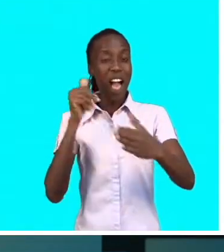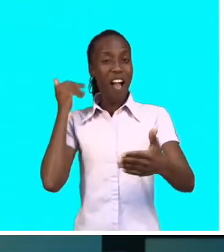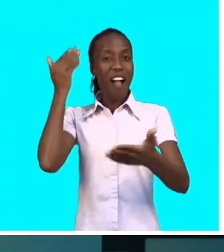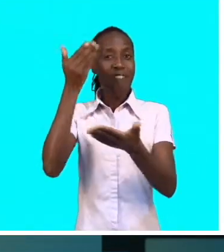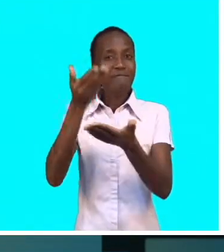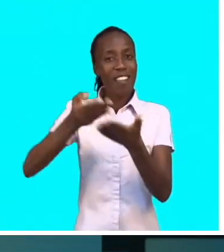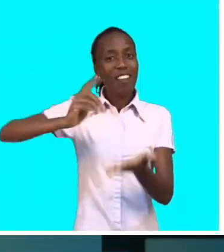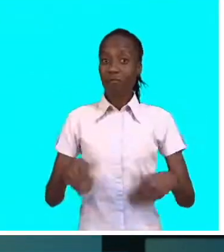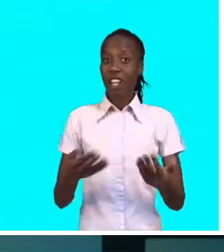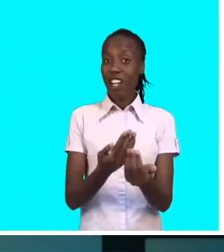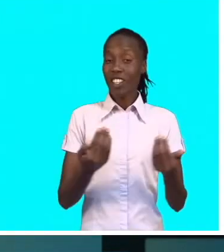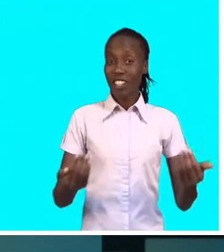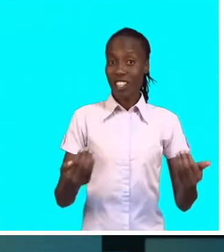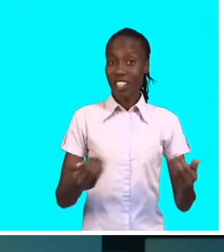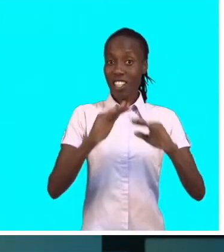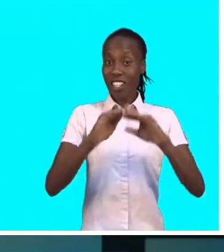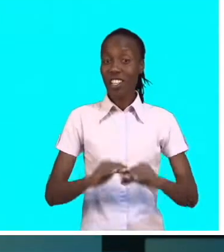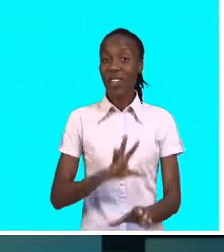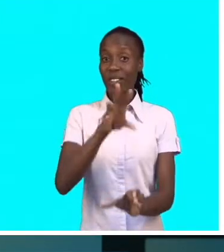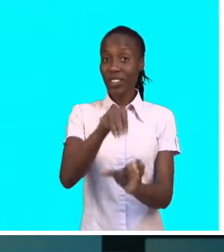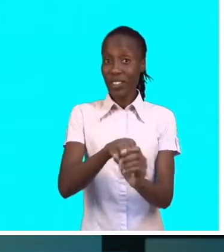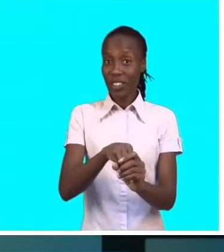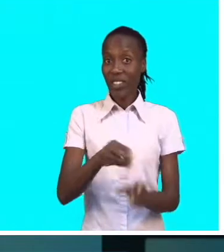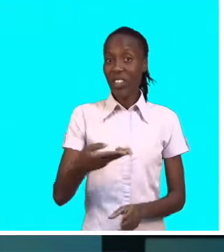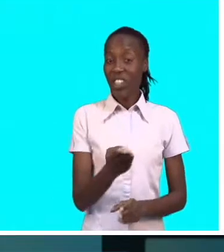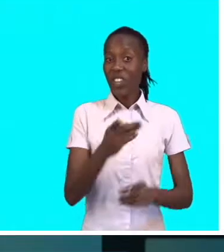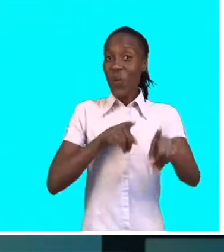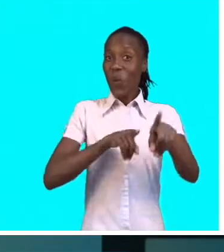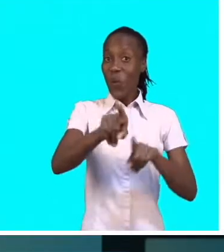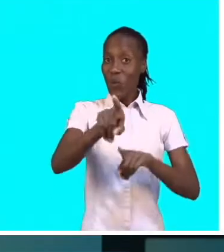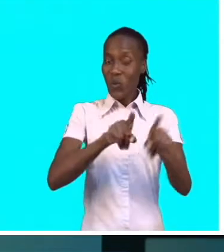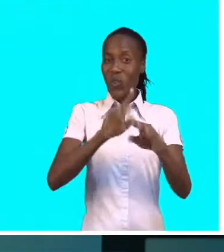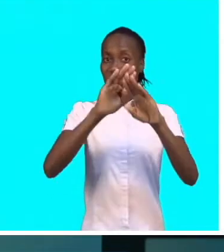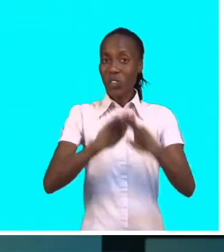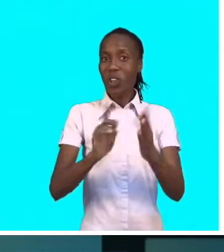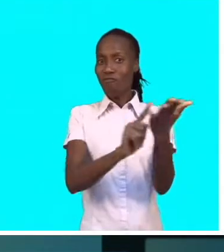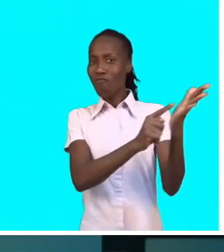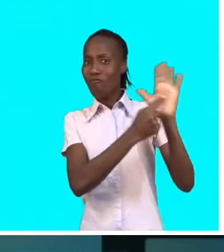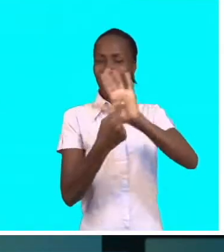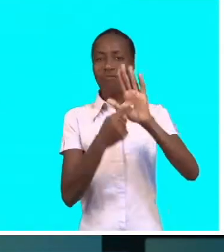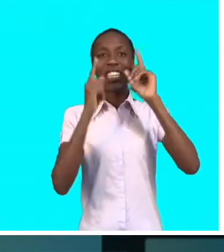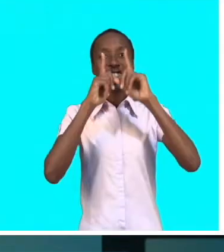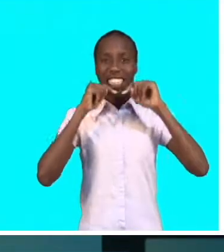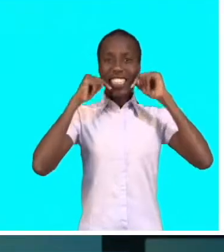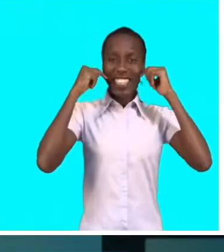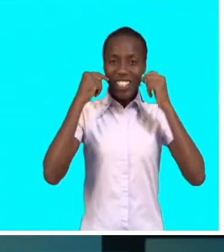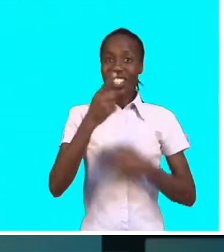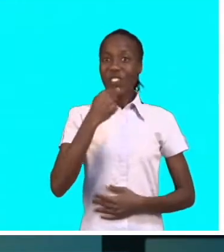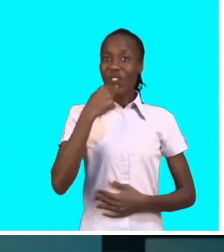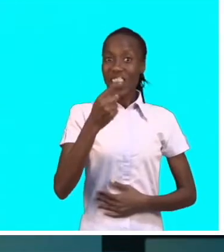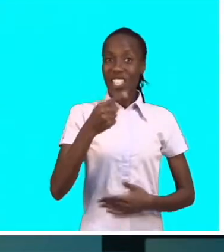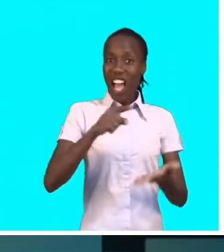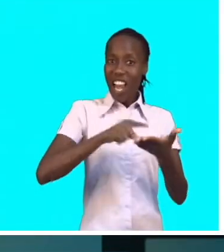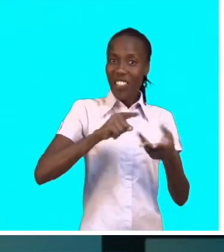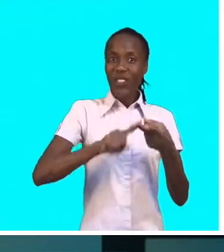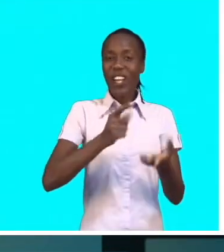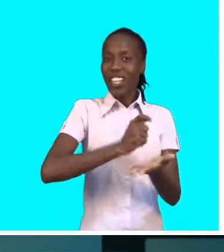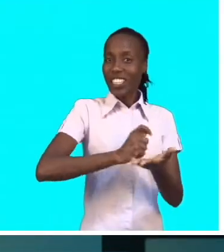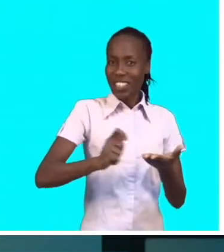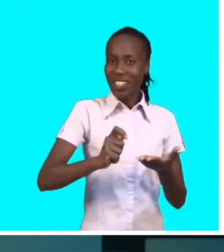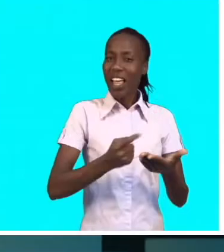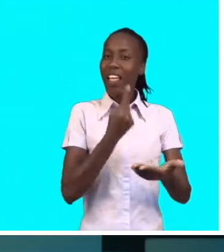da cidade. Os petizes envolvidos neste concurso mostram-se felizes e dizem que a